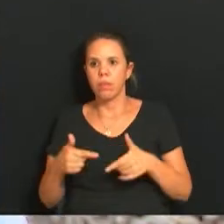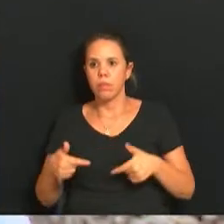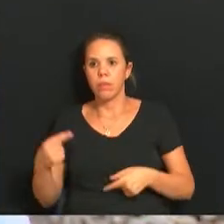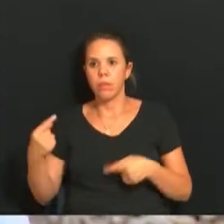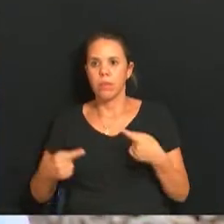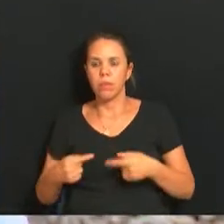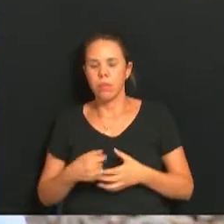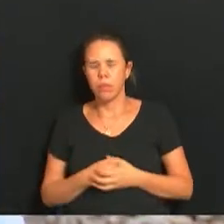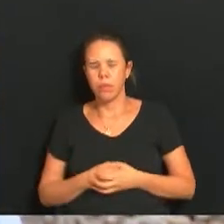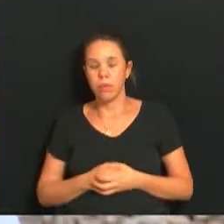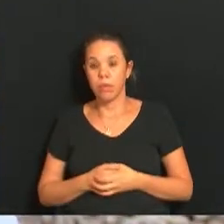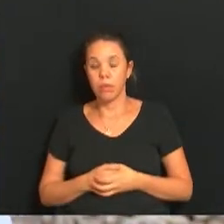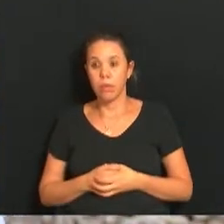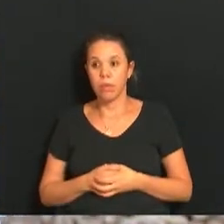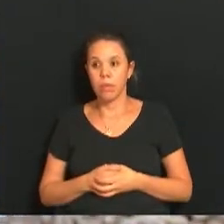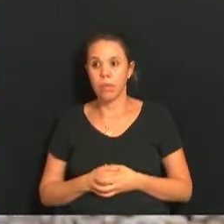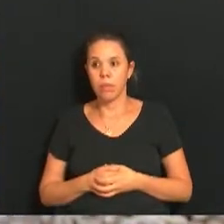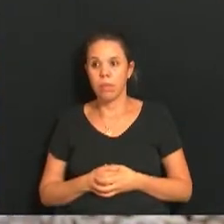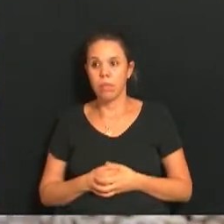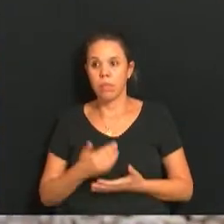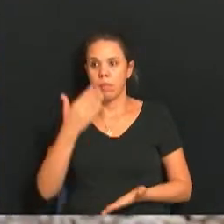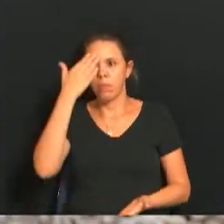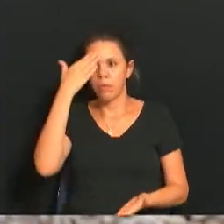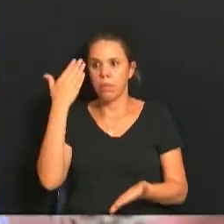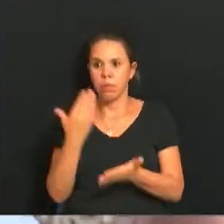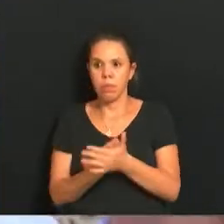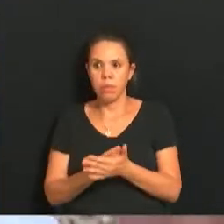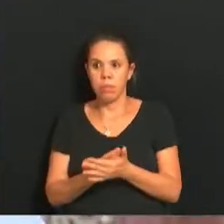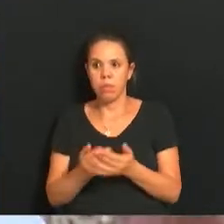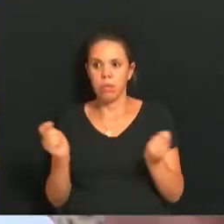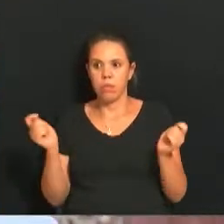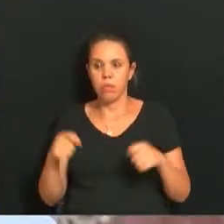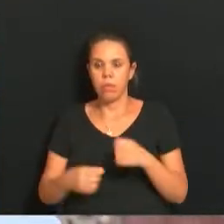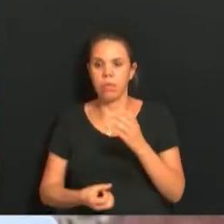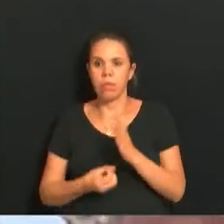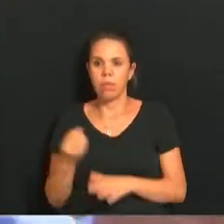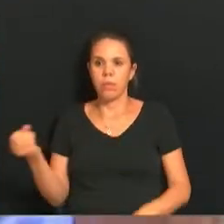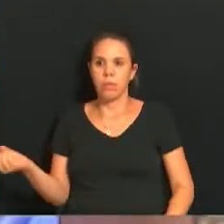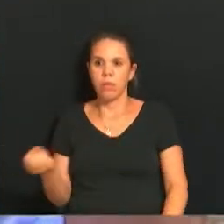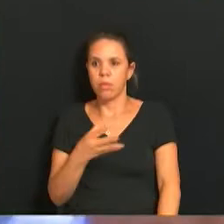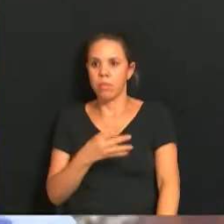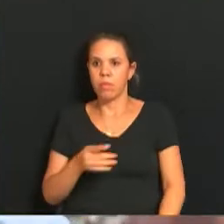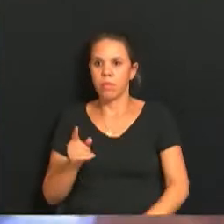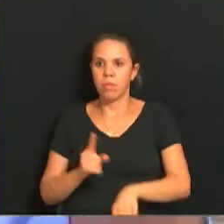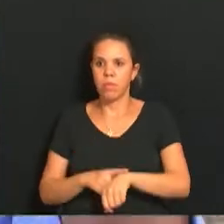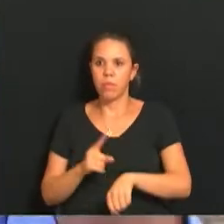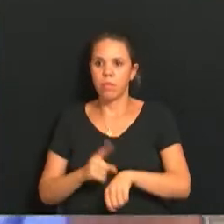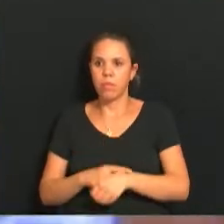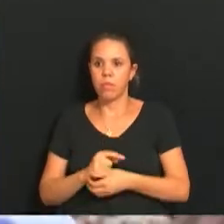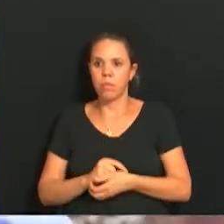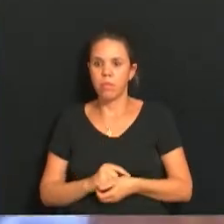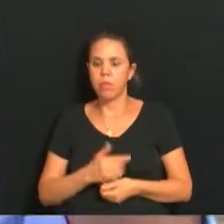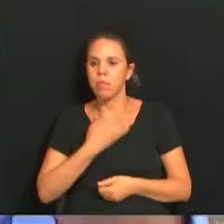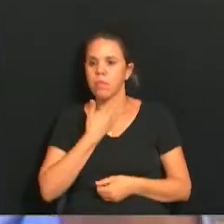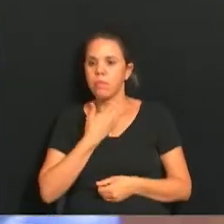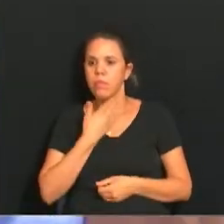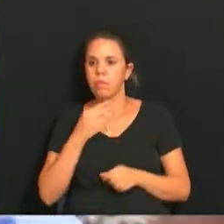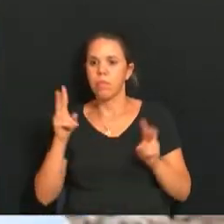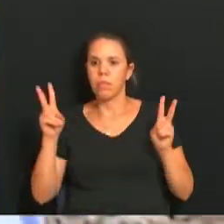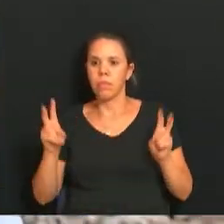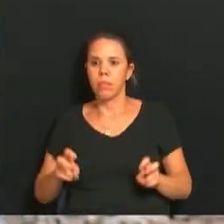discussão. Eu acredito que a frente vai criar um novo momento de debate, de aprimoramento,